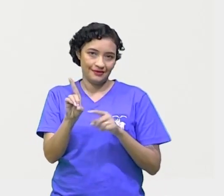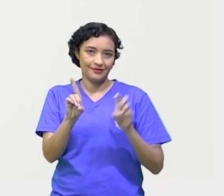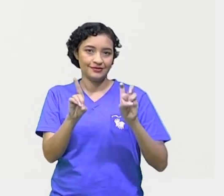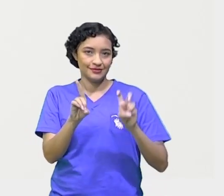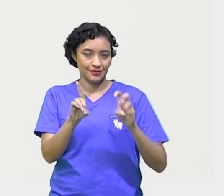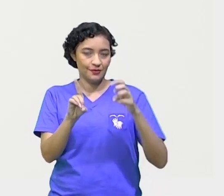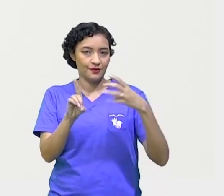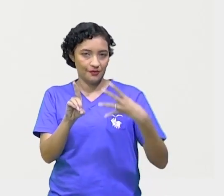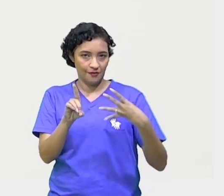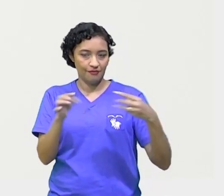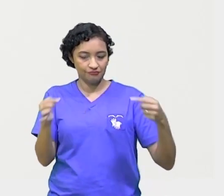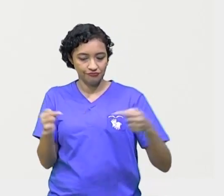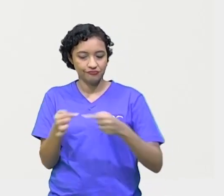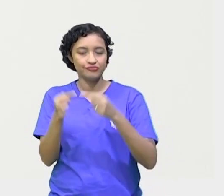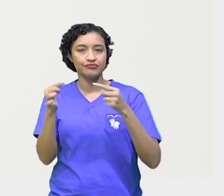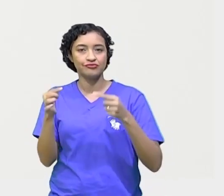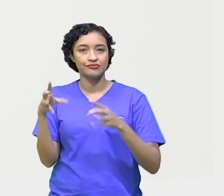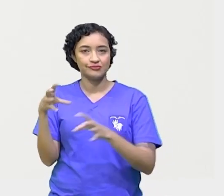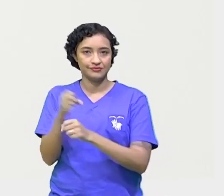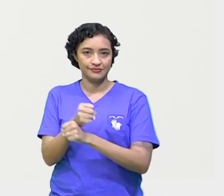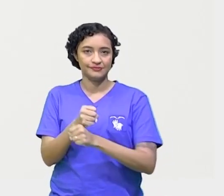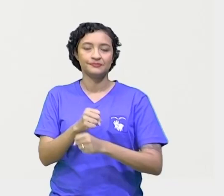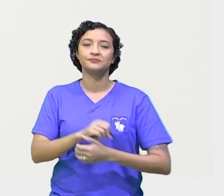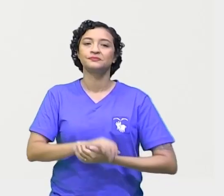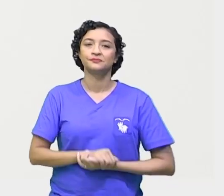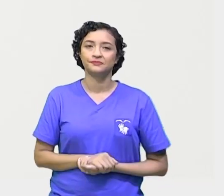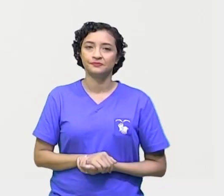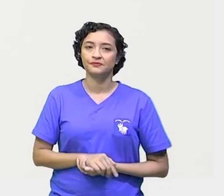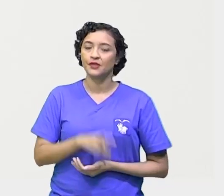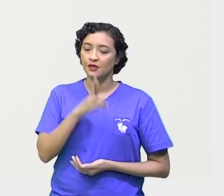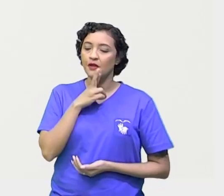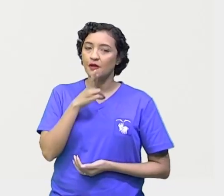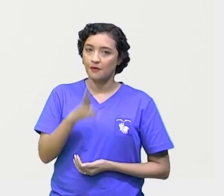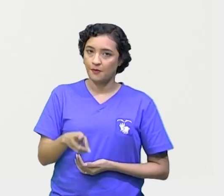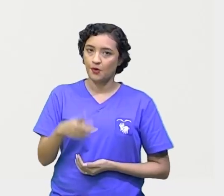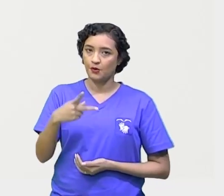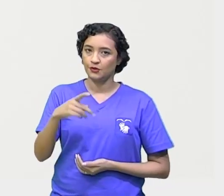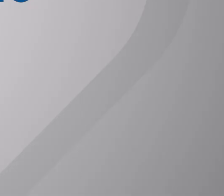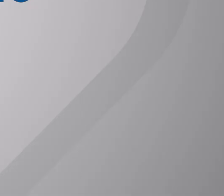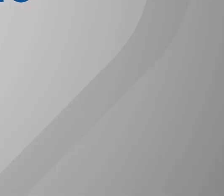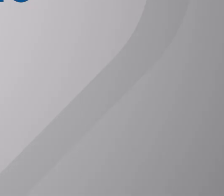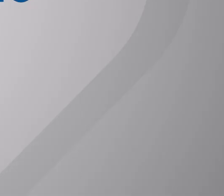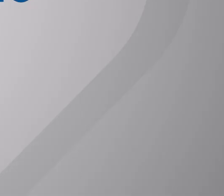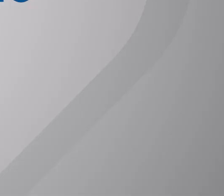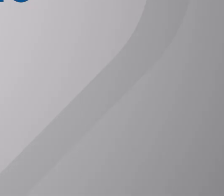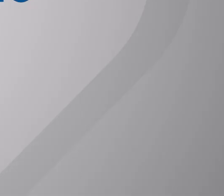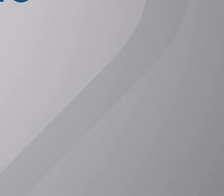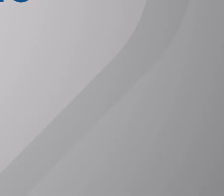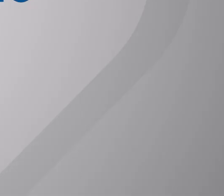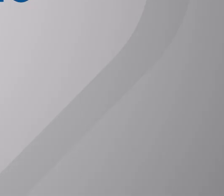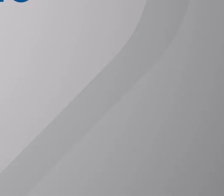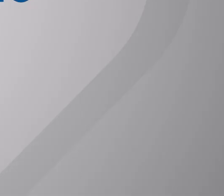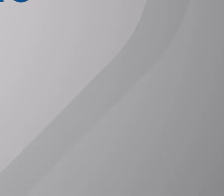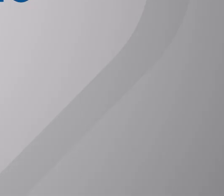54 metros é o valor do nosso perímetro da nossa quadra de vôlei